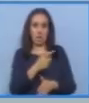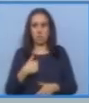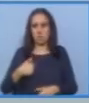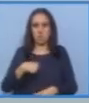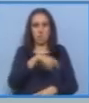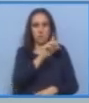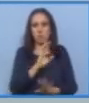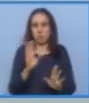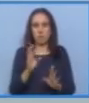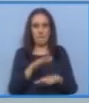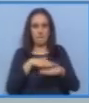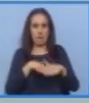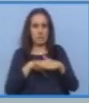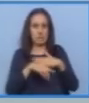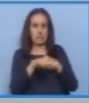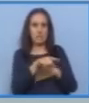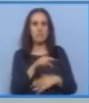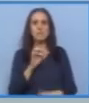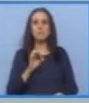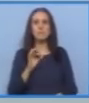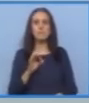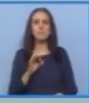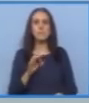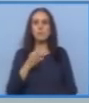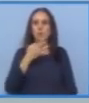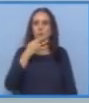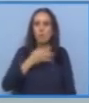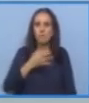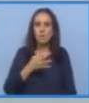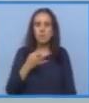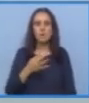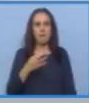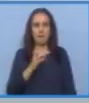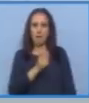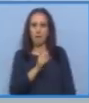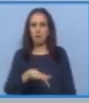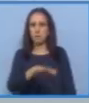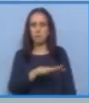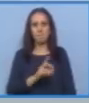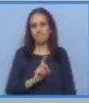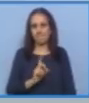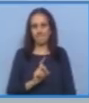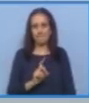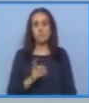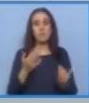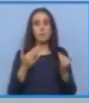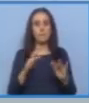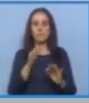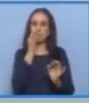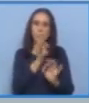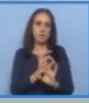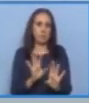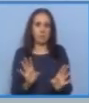se fazem. Não foi propriamente por uma convicção, por estar convicto que seria aquele espaço. No entanto, foi uma coisa